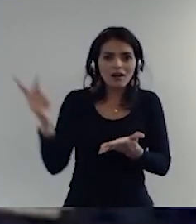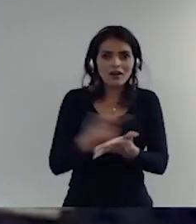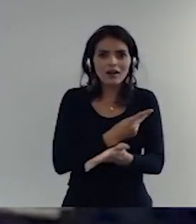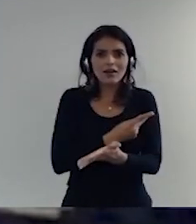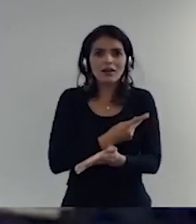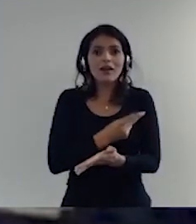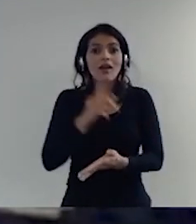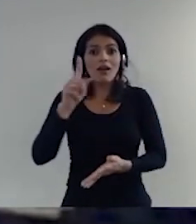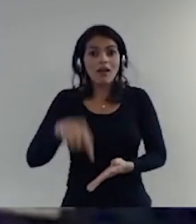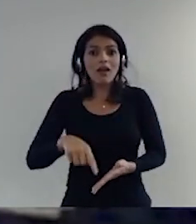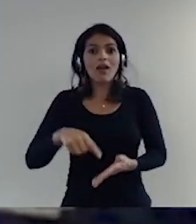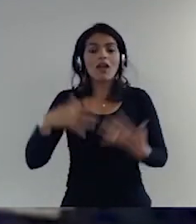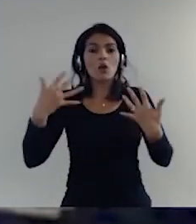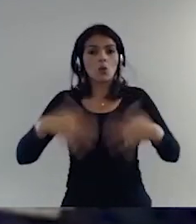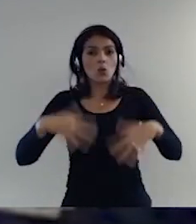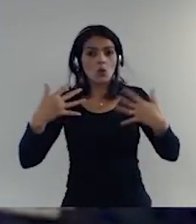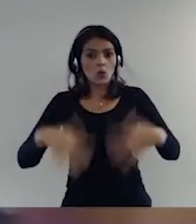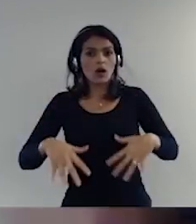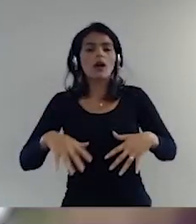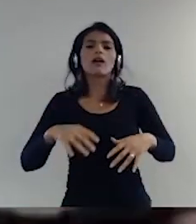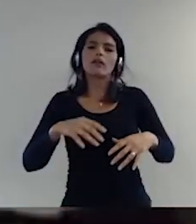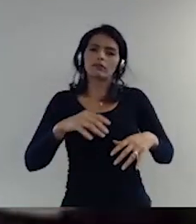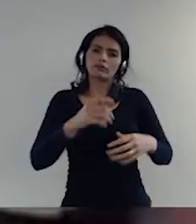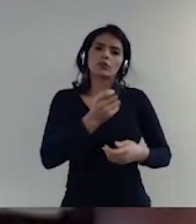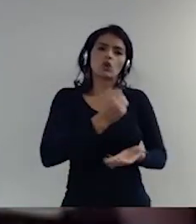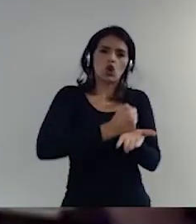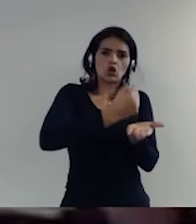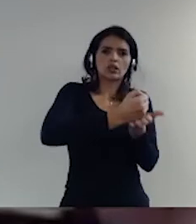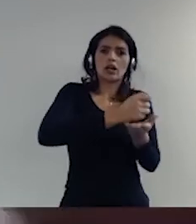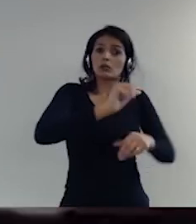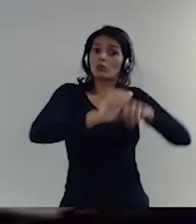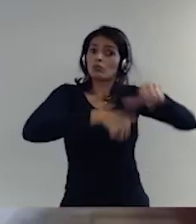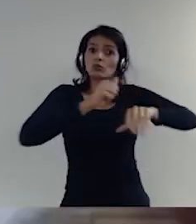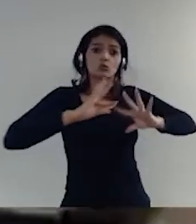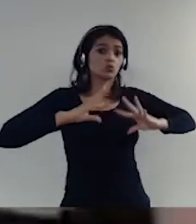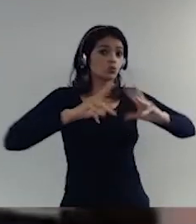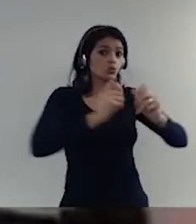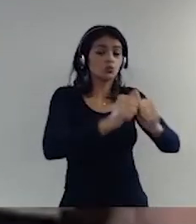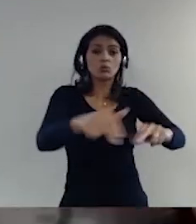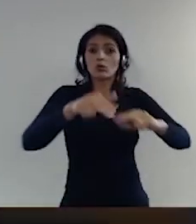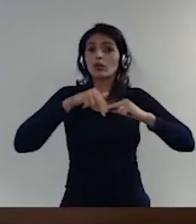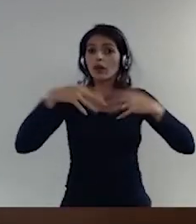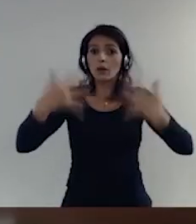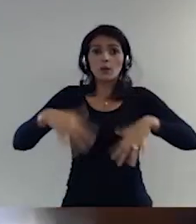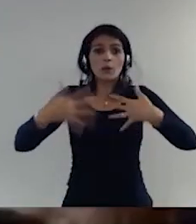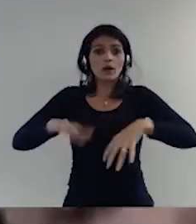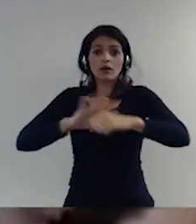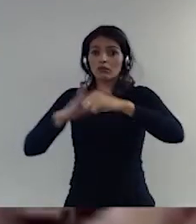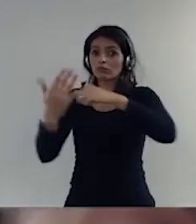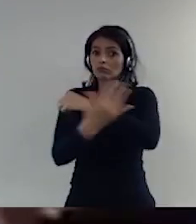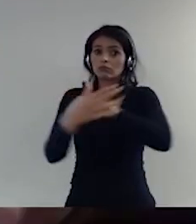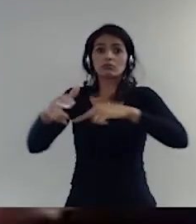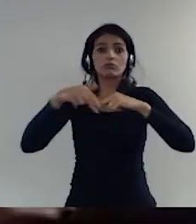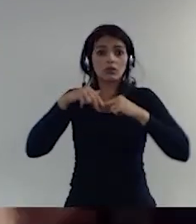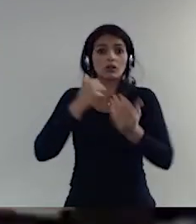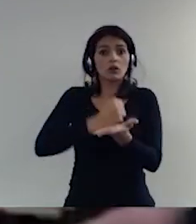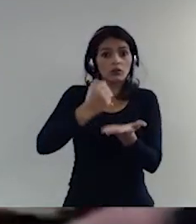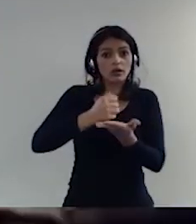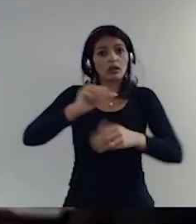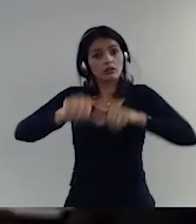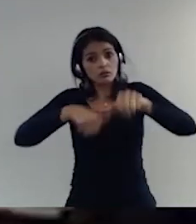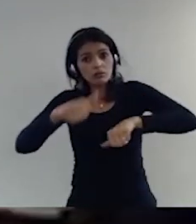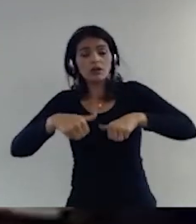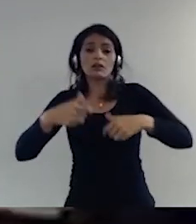mas é uma alteração da grande base do negócio. Todos os contratos são alterados porque toda a circunstância que envolve todos os contratos é